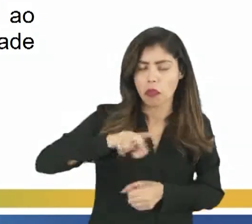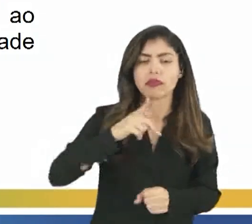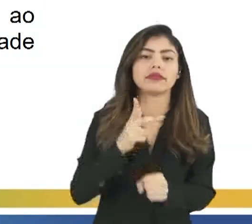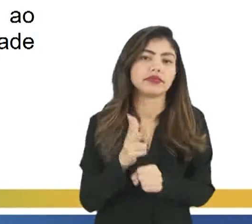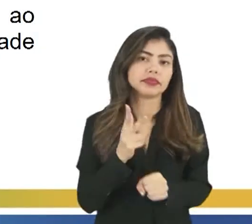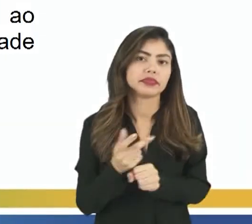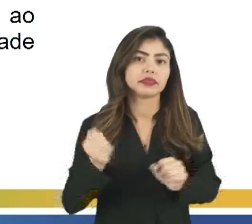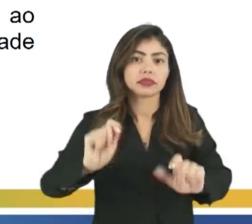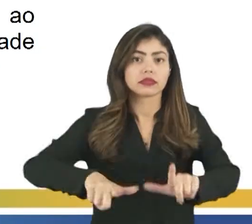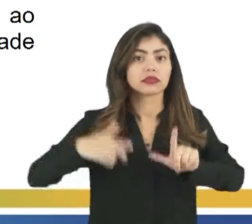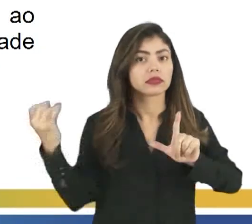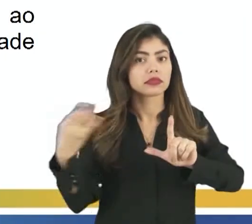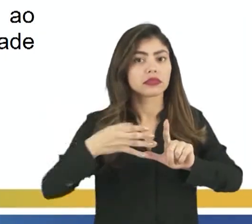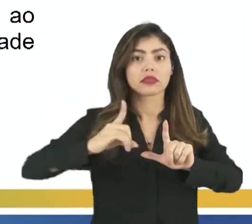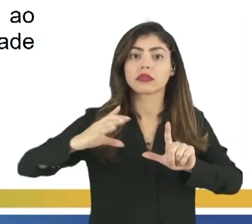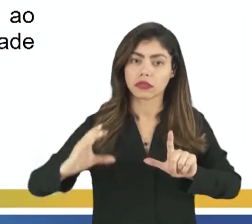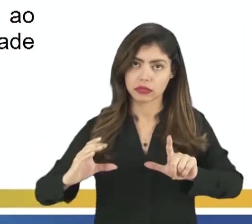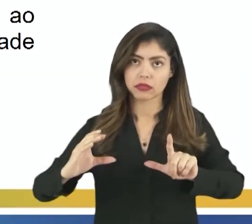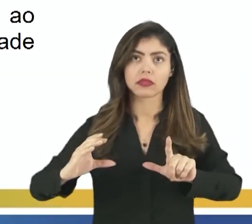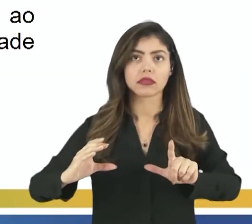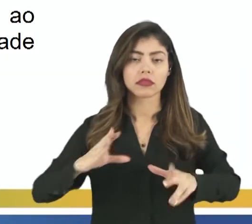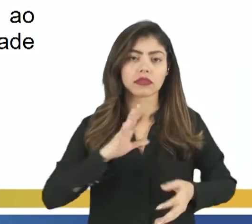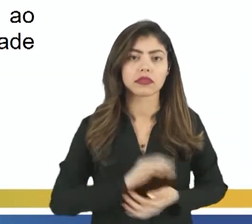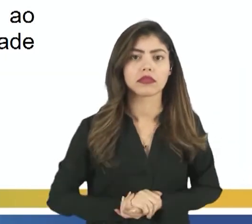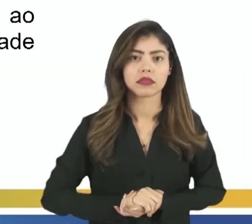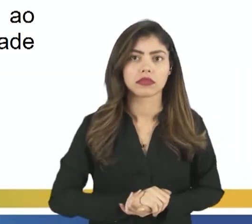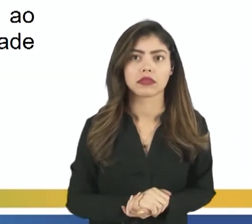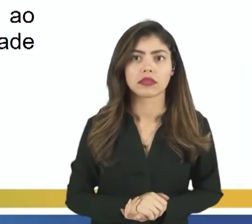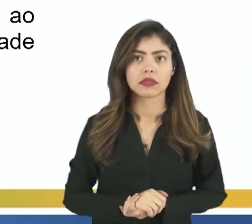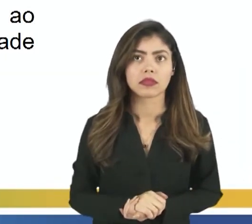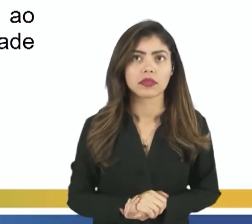rever de novo esse vídeo na plataforma do site